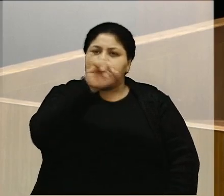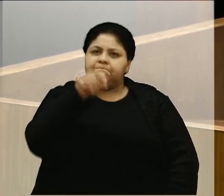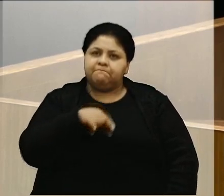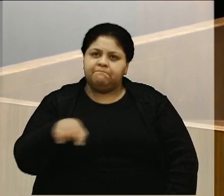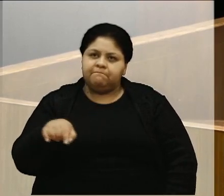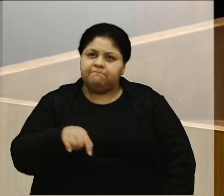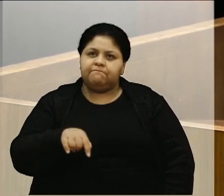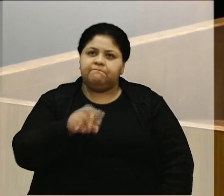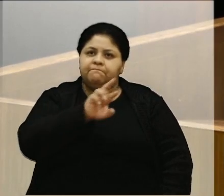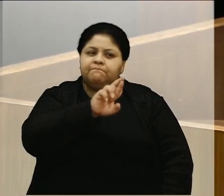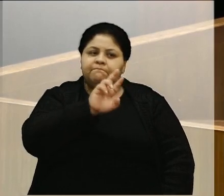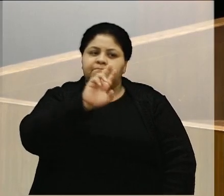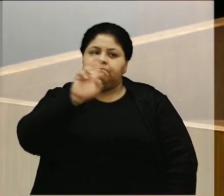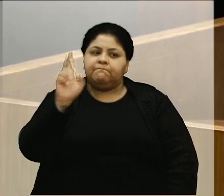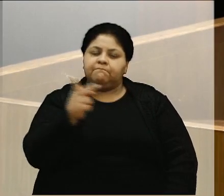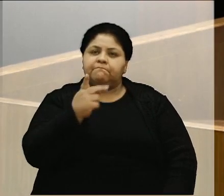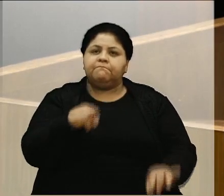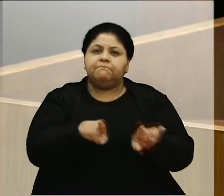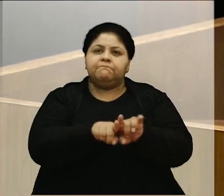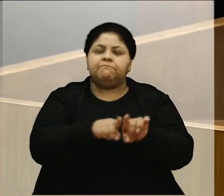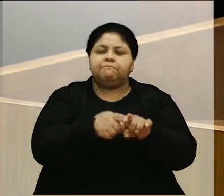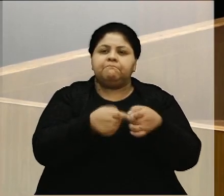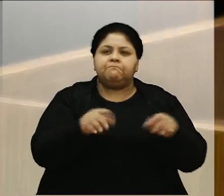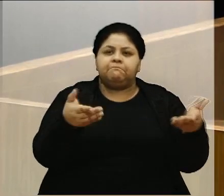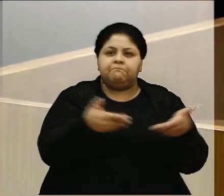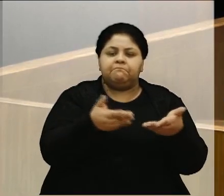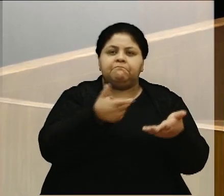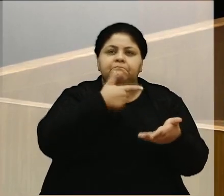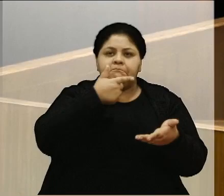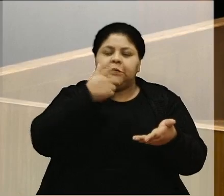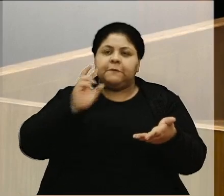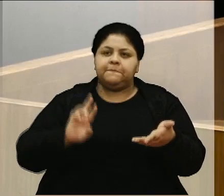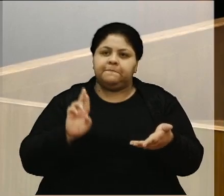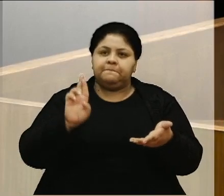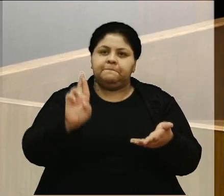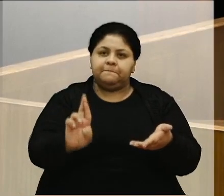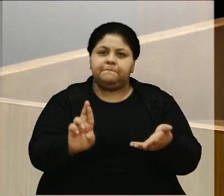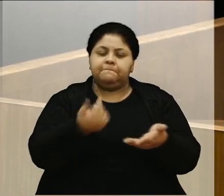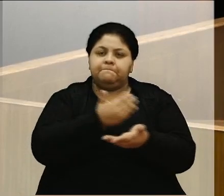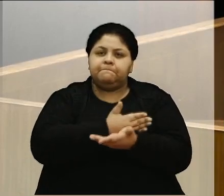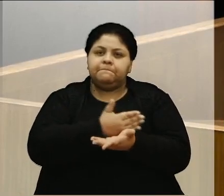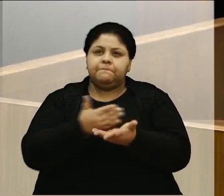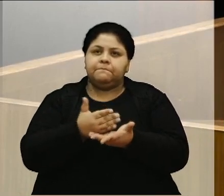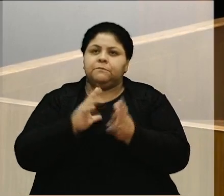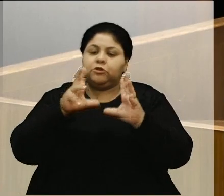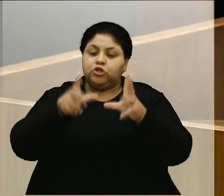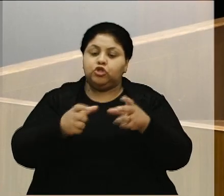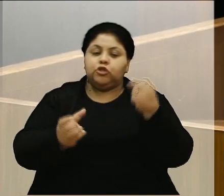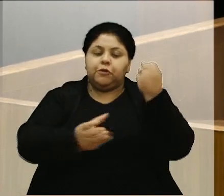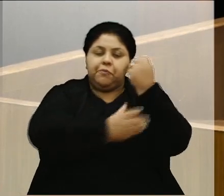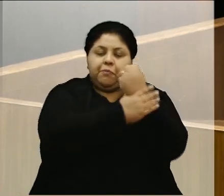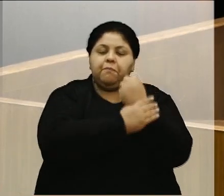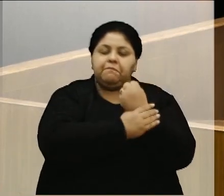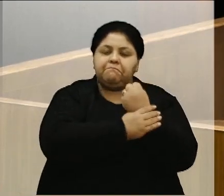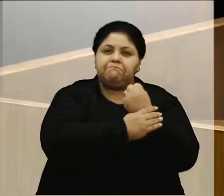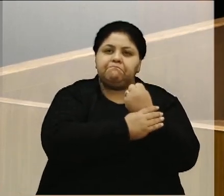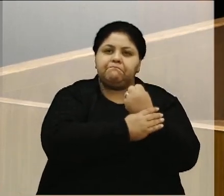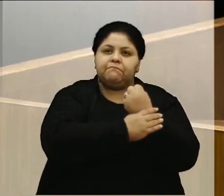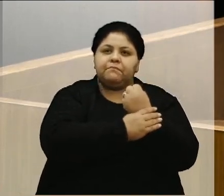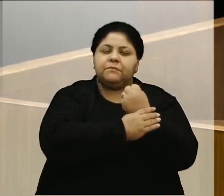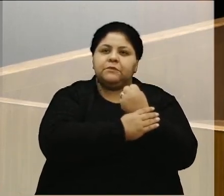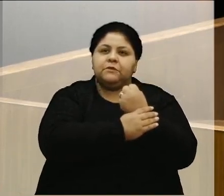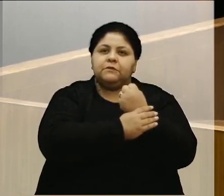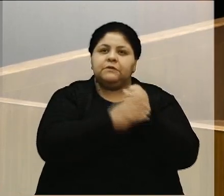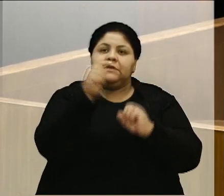recursos humanos do Grupo Brinox, mas hoje eu falo aqui representando a iniciativa Todas Seguras. Aqui